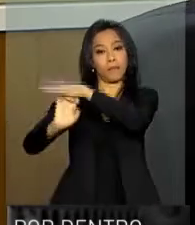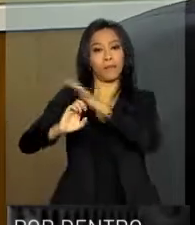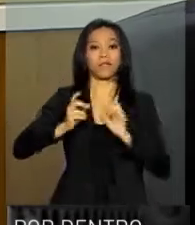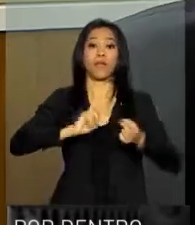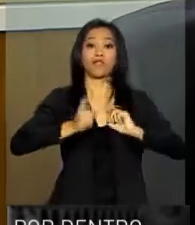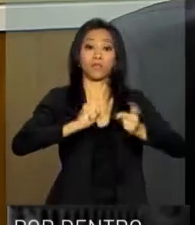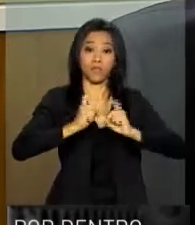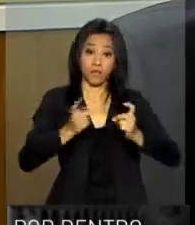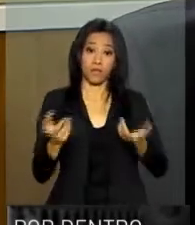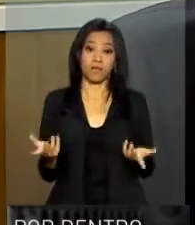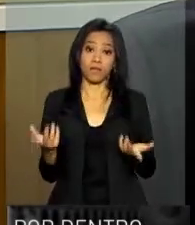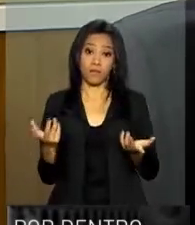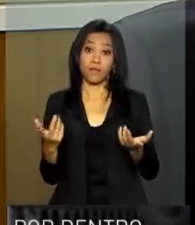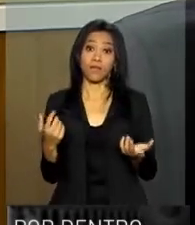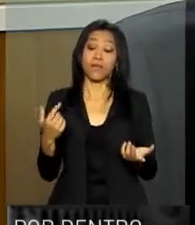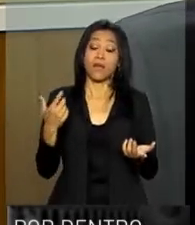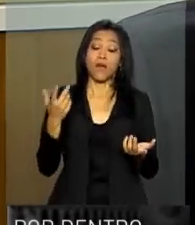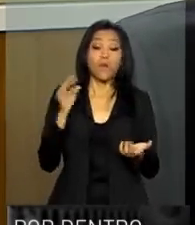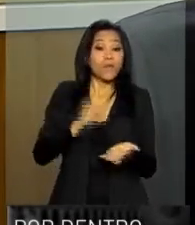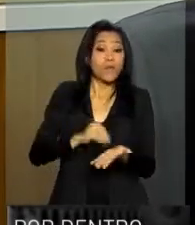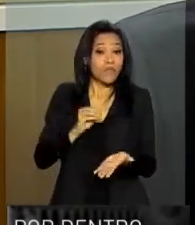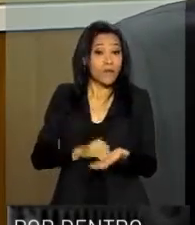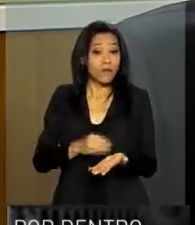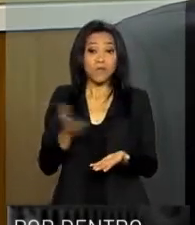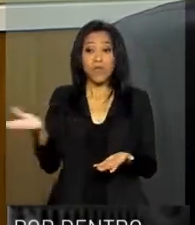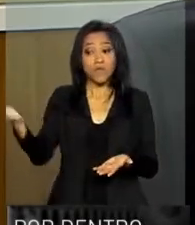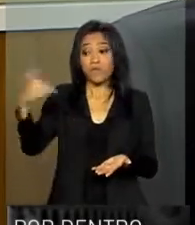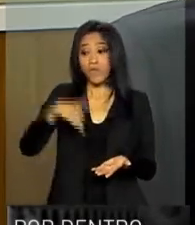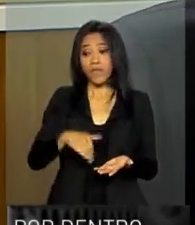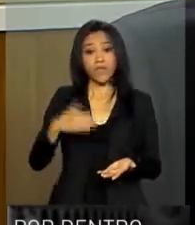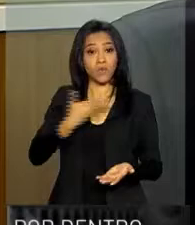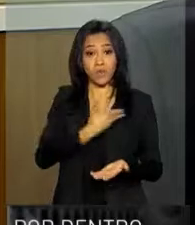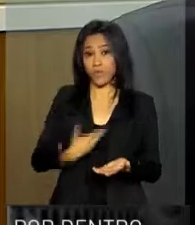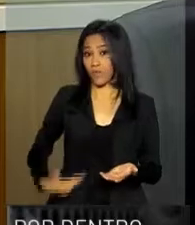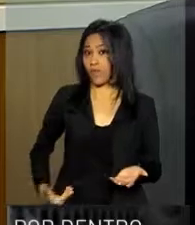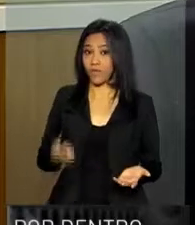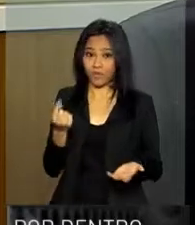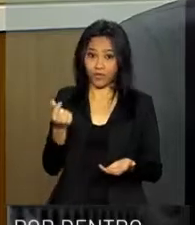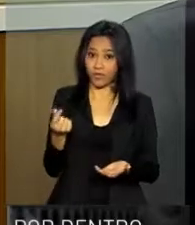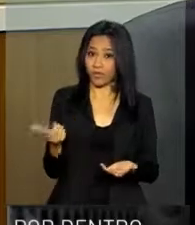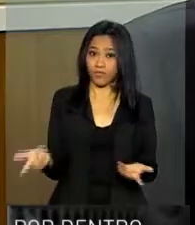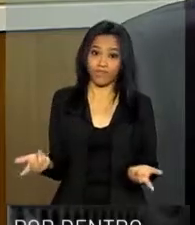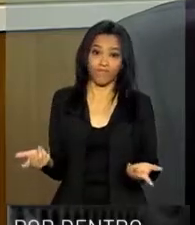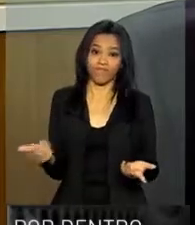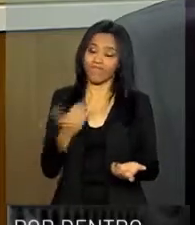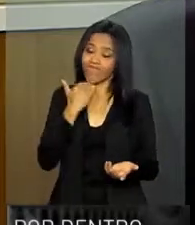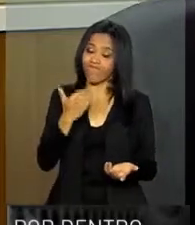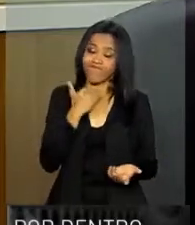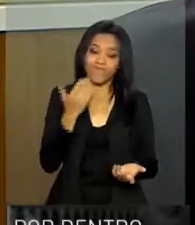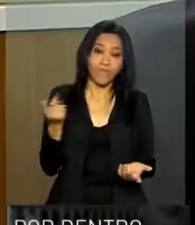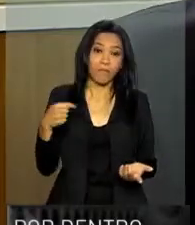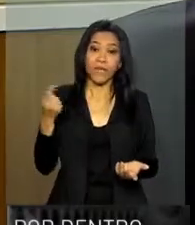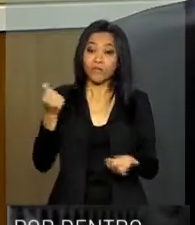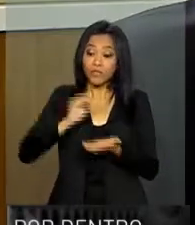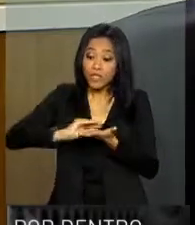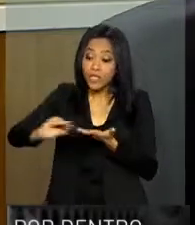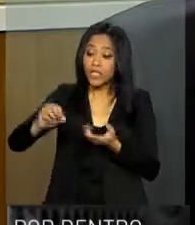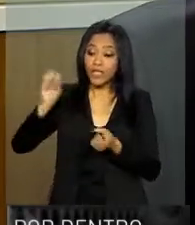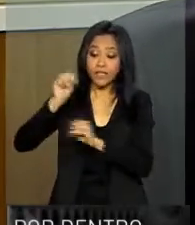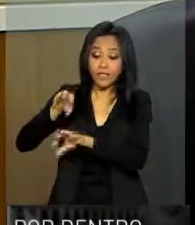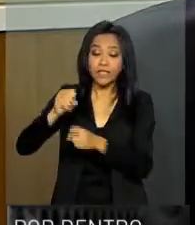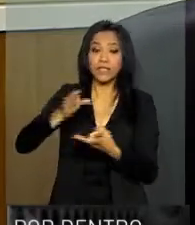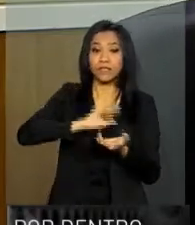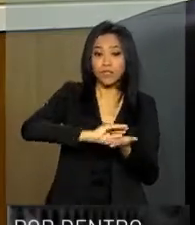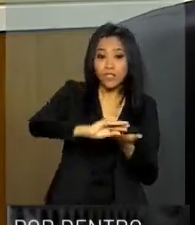parques a questão que os investimentos não virão do setor público porque o jeito brasileiro tem que investir em saúde educação já está endividado